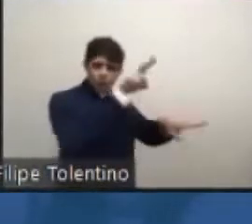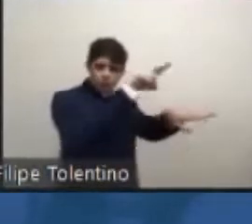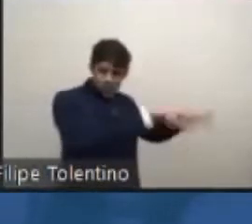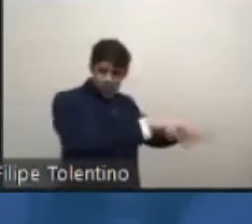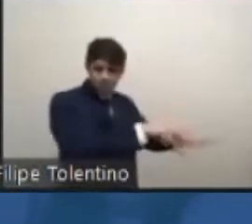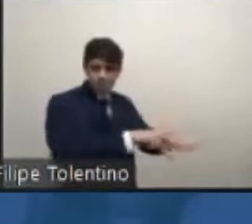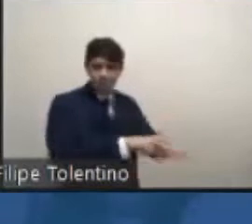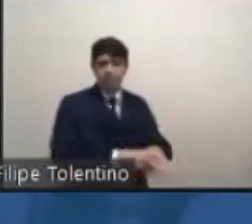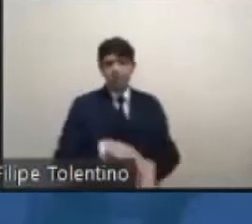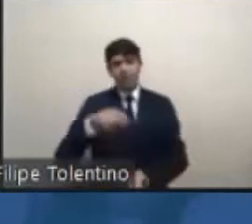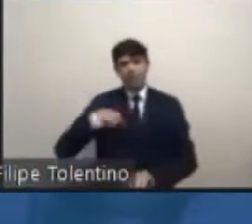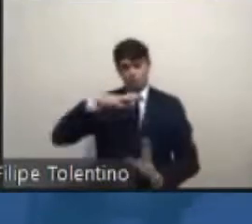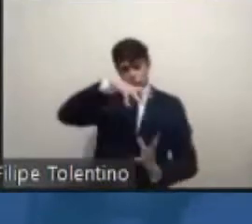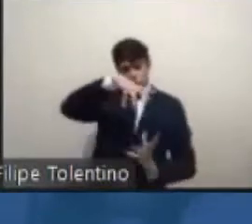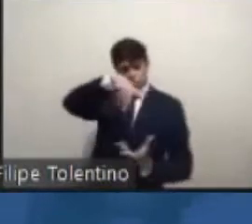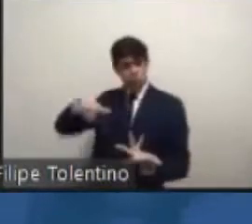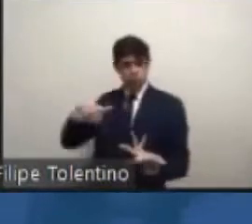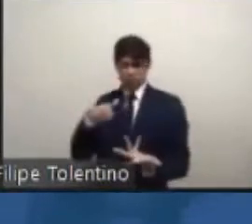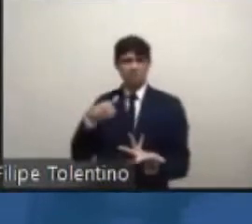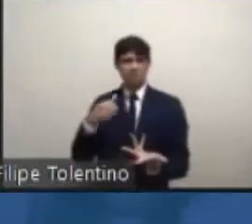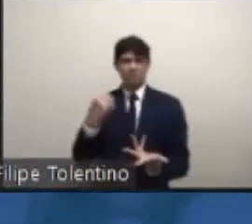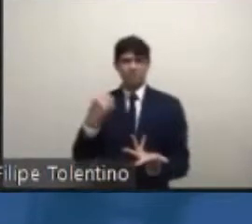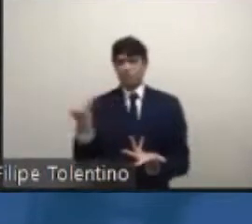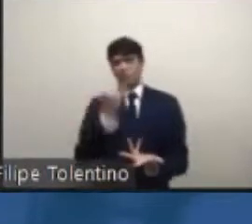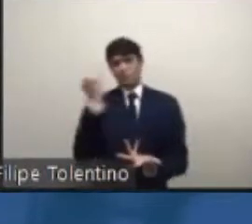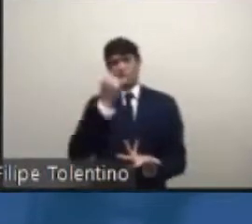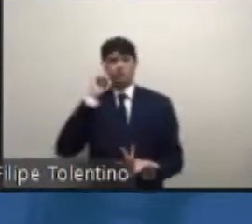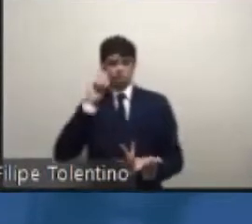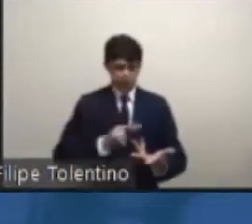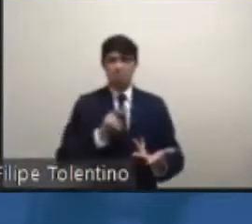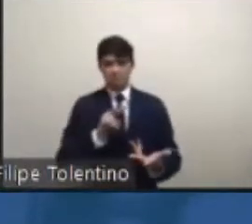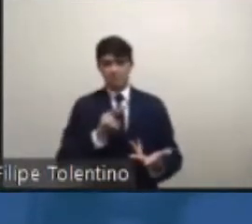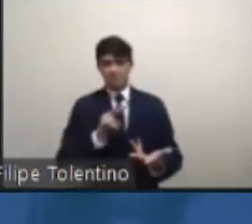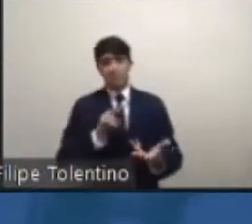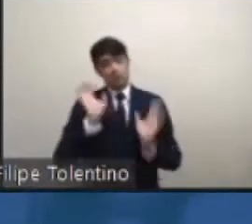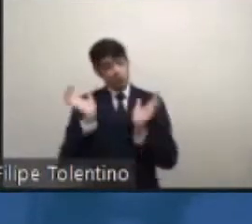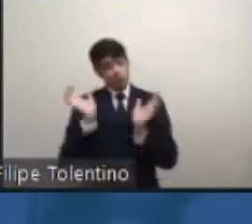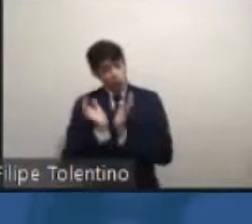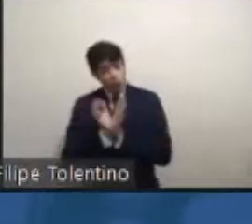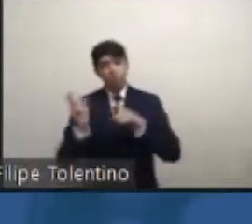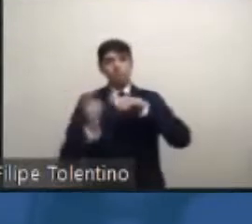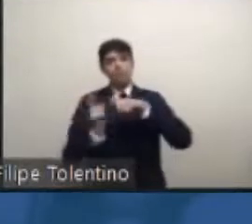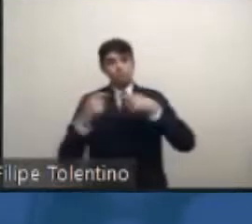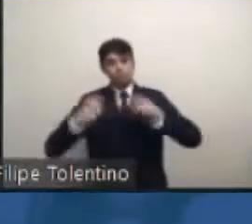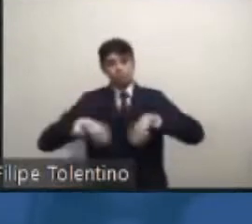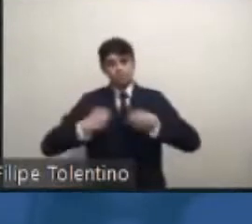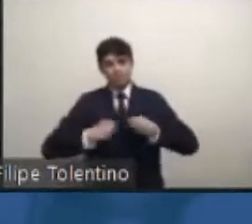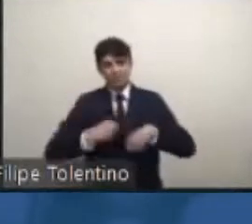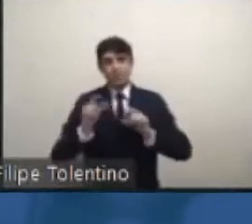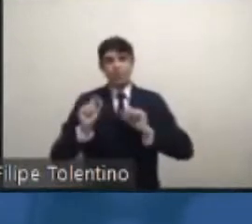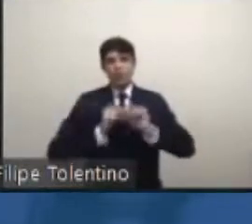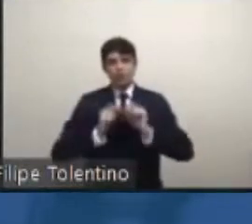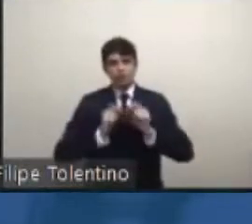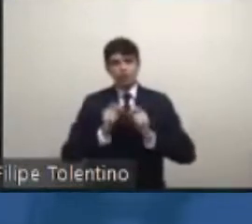essa posição e a classe médica deve estar preparada. Então, é perfeitamente possível chegar a um consenso e esses pacientes